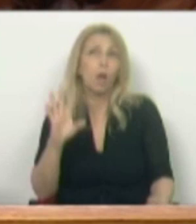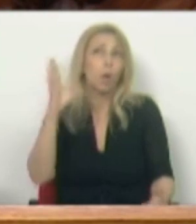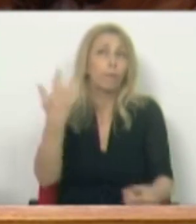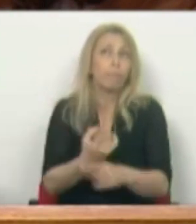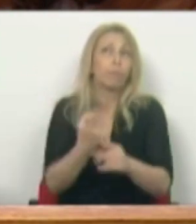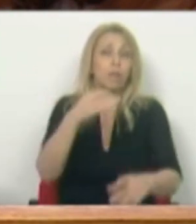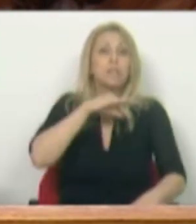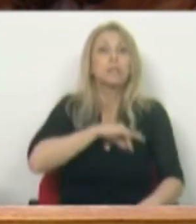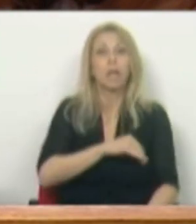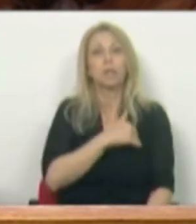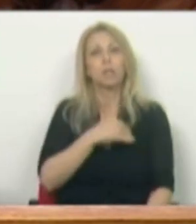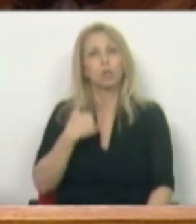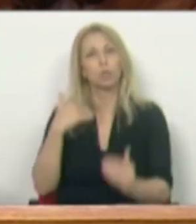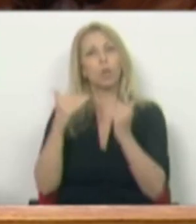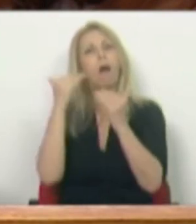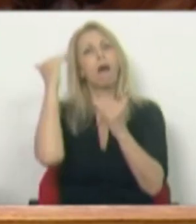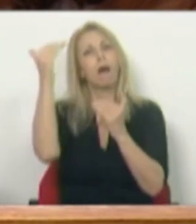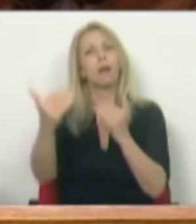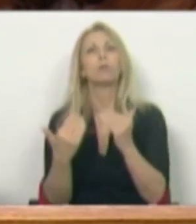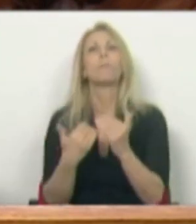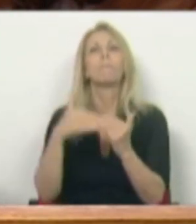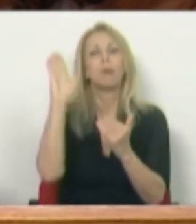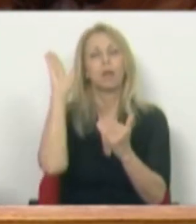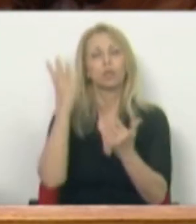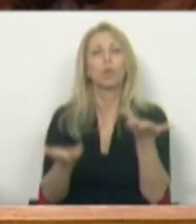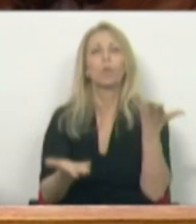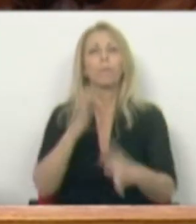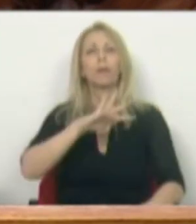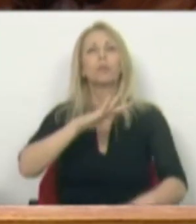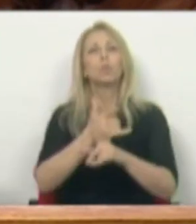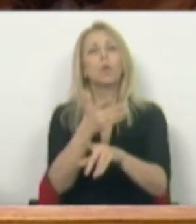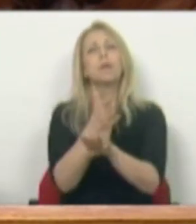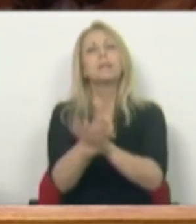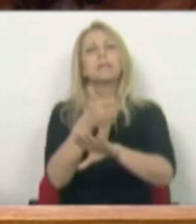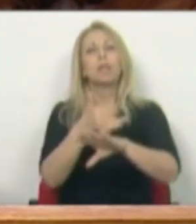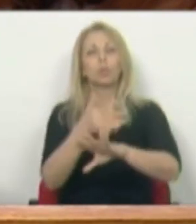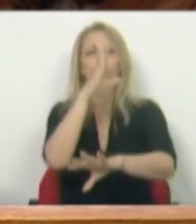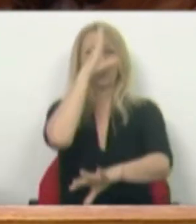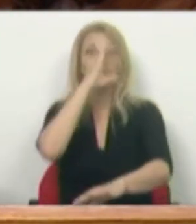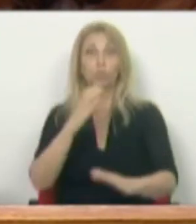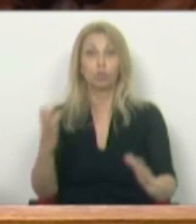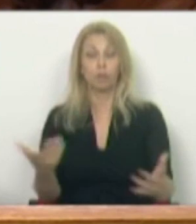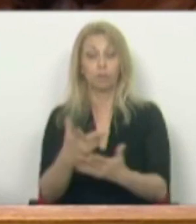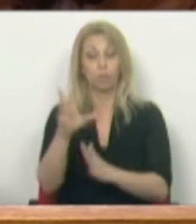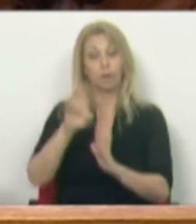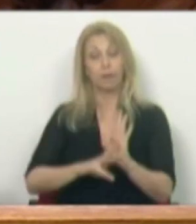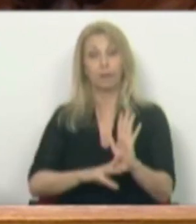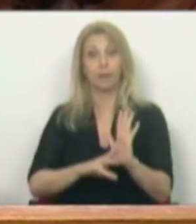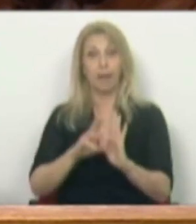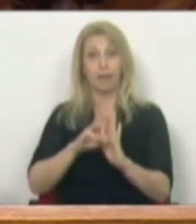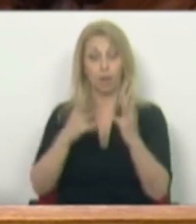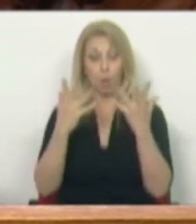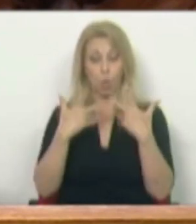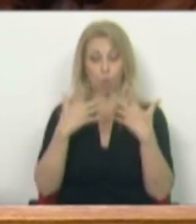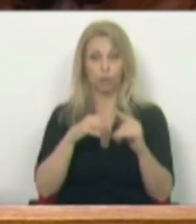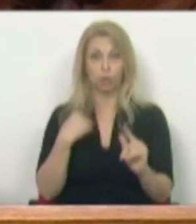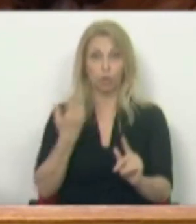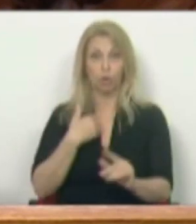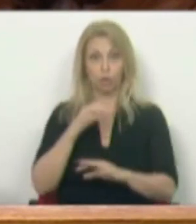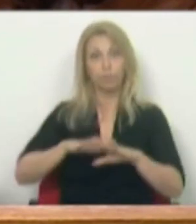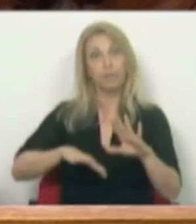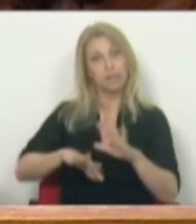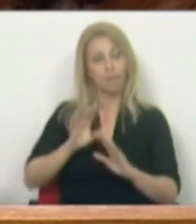saúde são mais elevados do que noutros setores do Estado e, por isso, na regra que nós fizemos, eles são menos